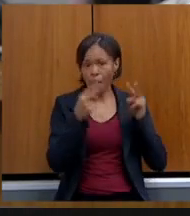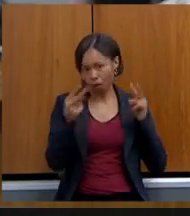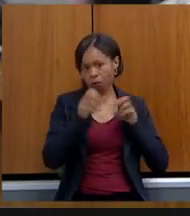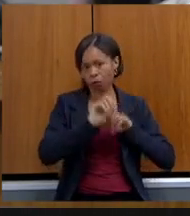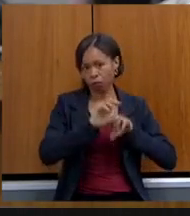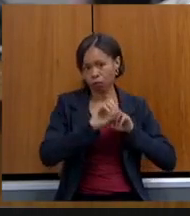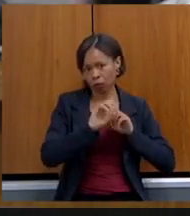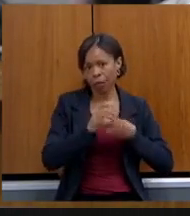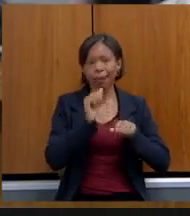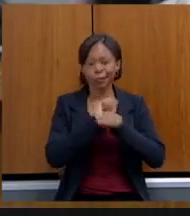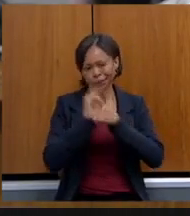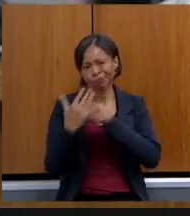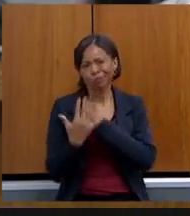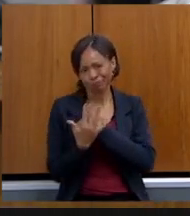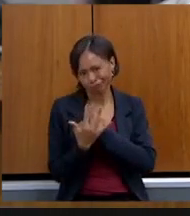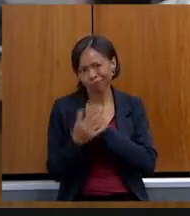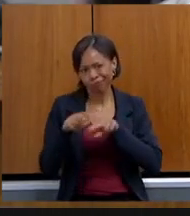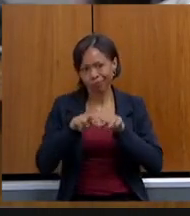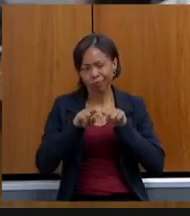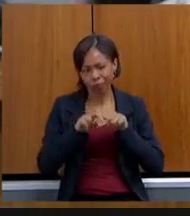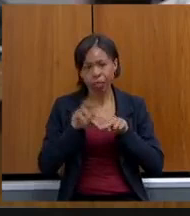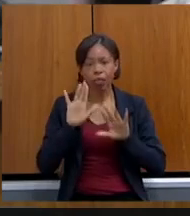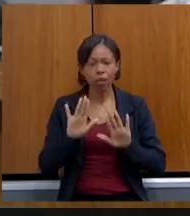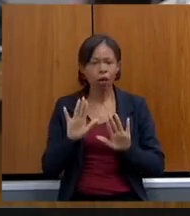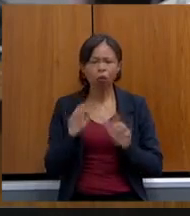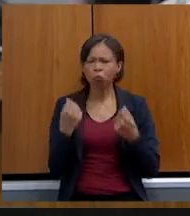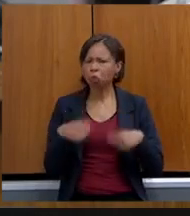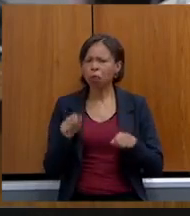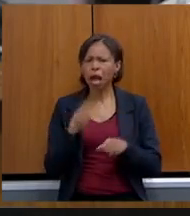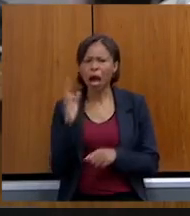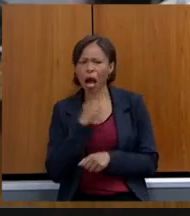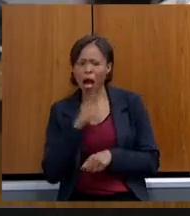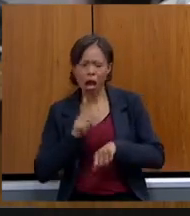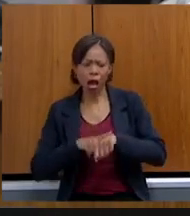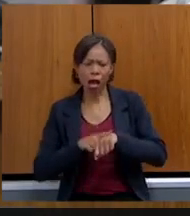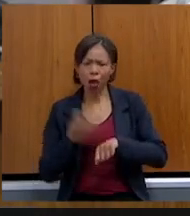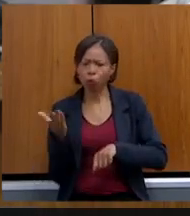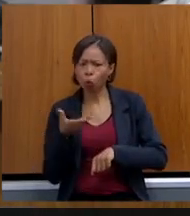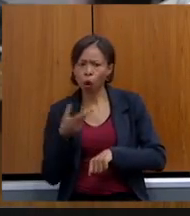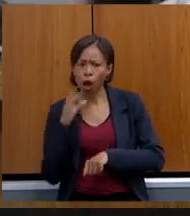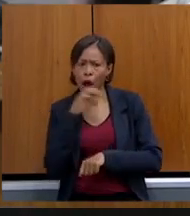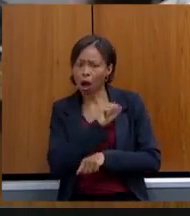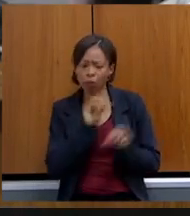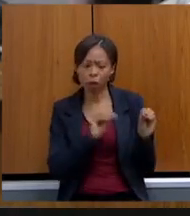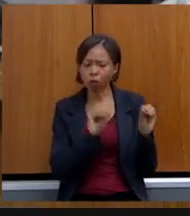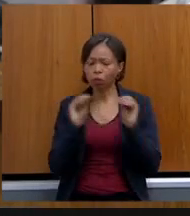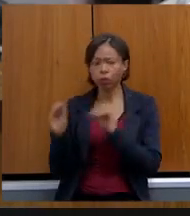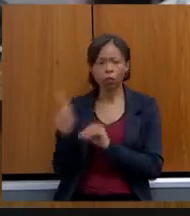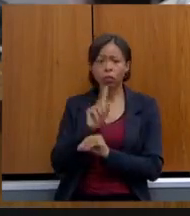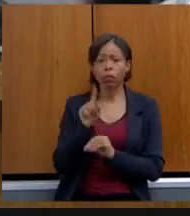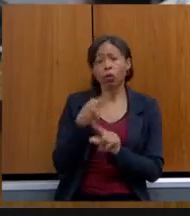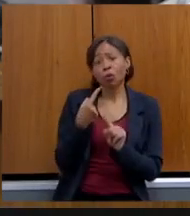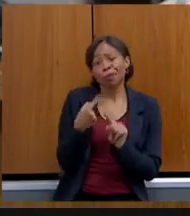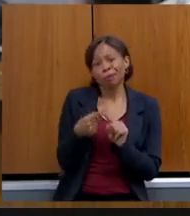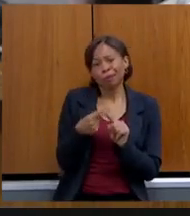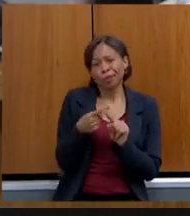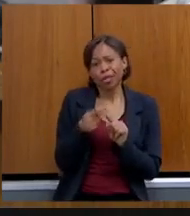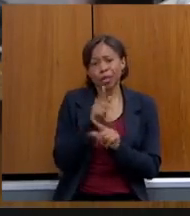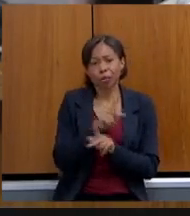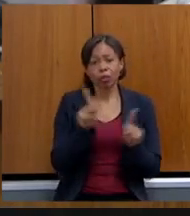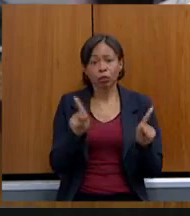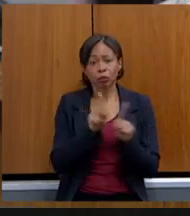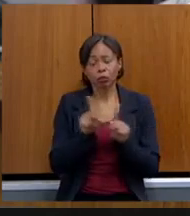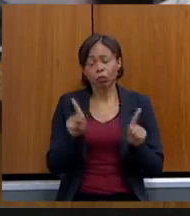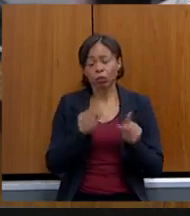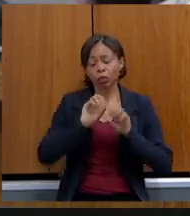né nós não tínhamos a necessidade EA urgência de fazer o processo de remoção porque esses profissionais estava O que é